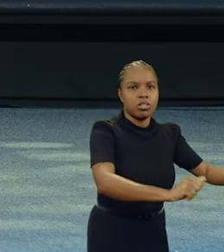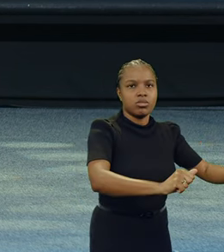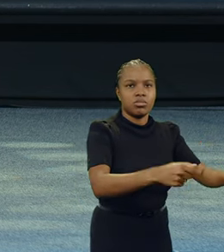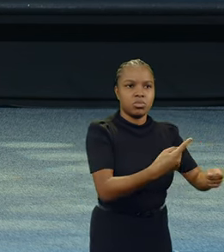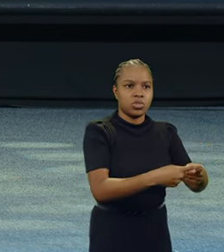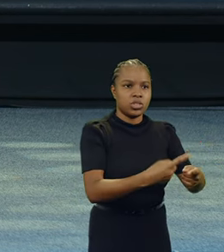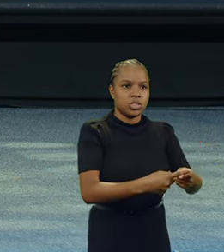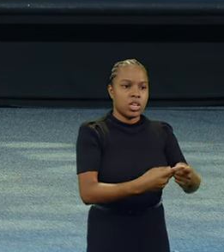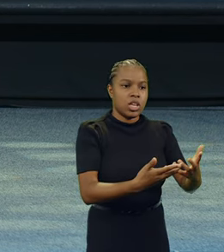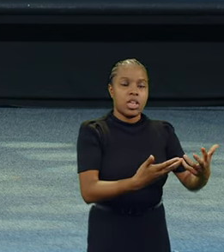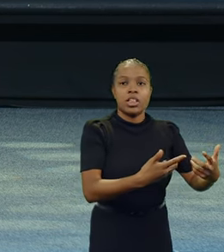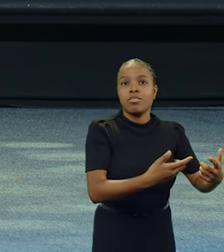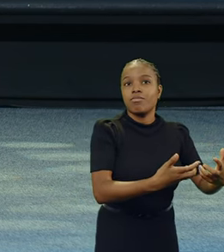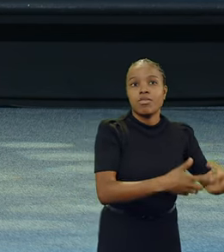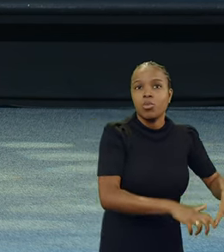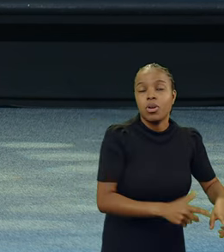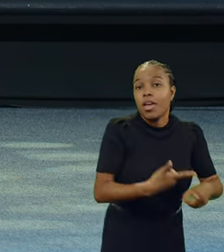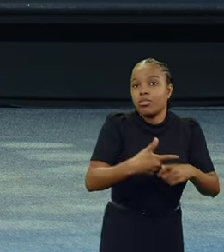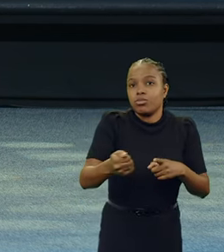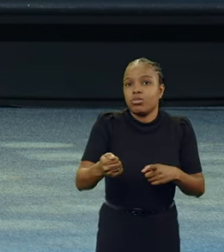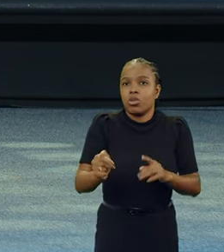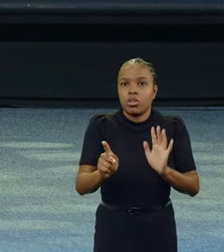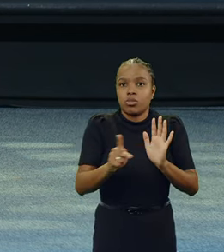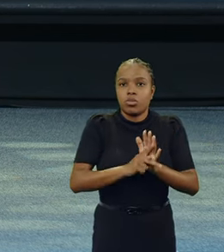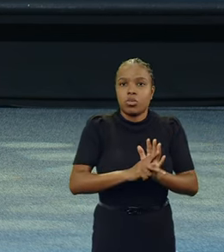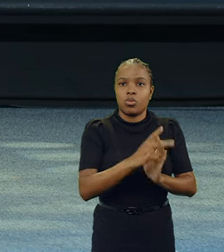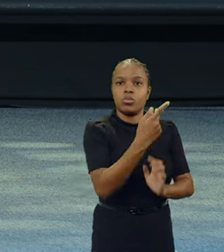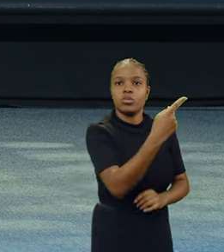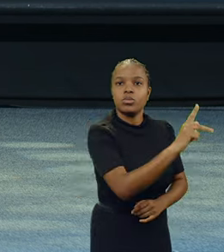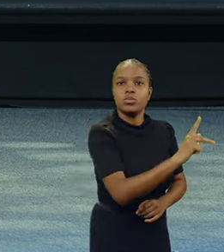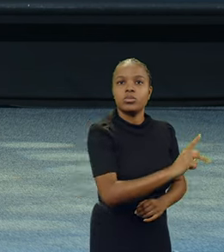o sucesso do irmão.